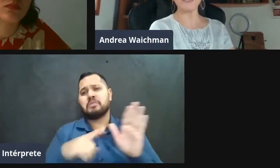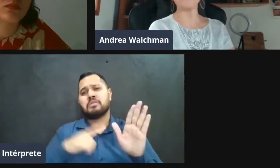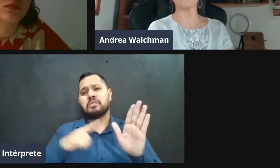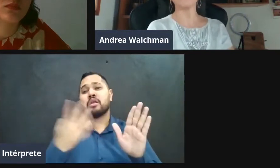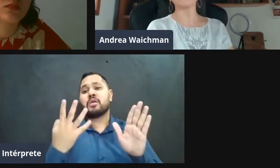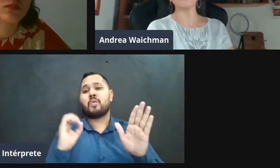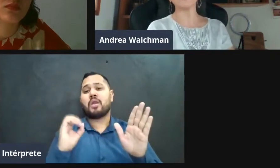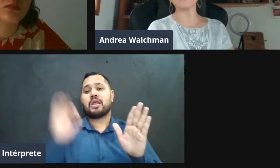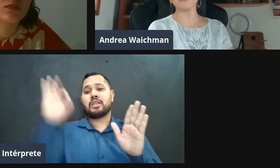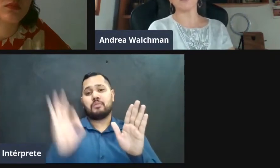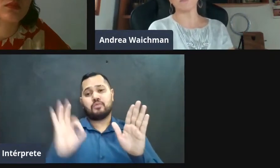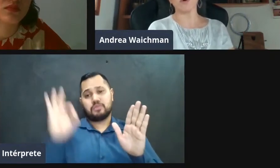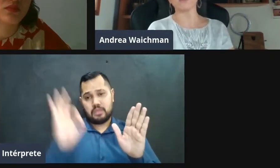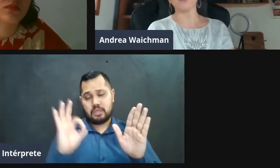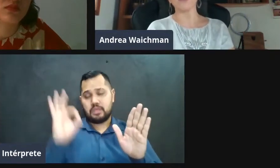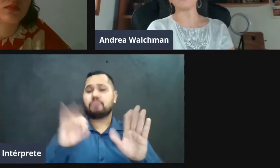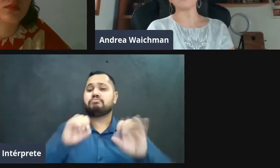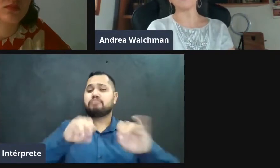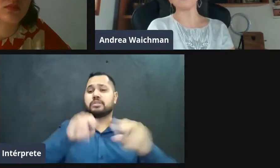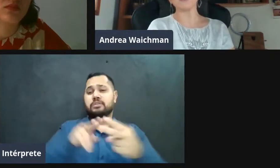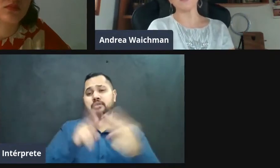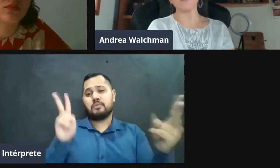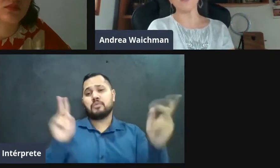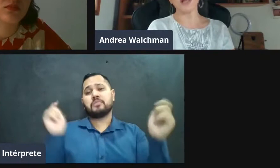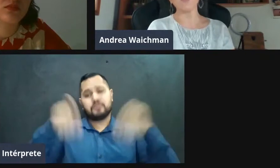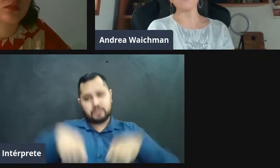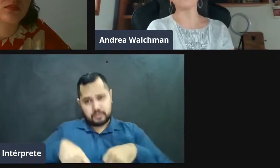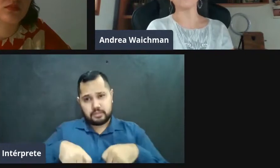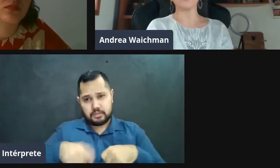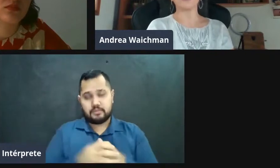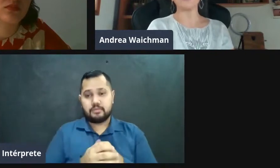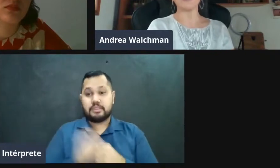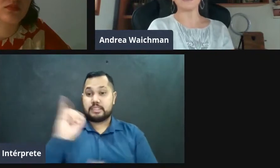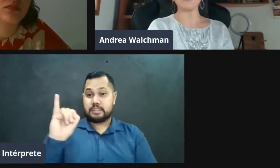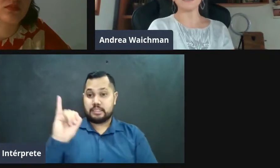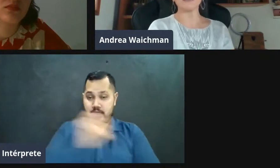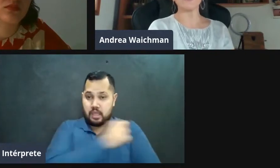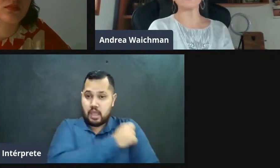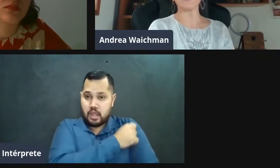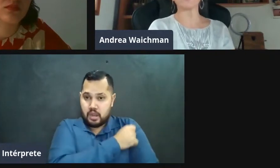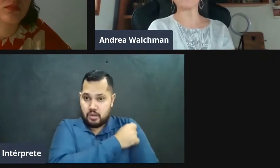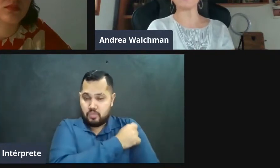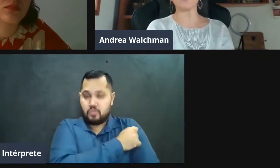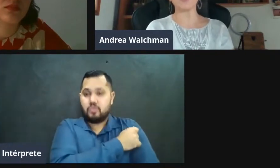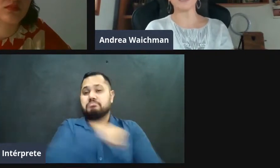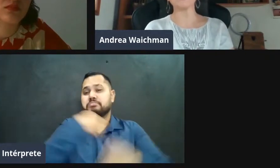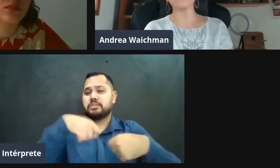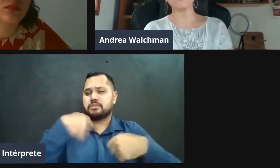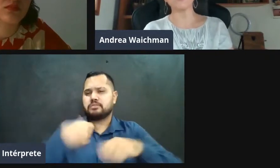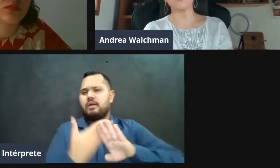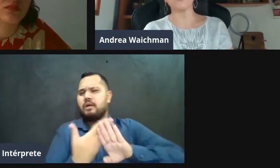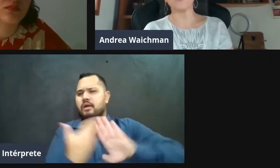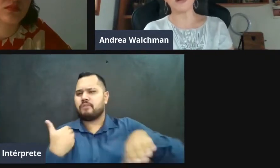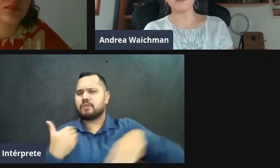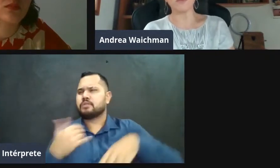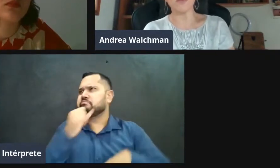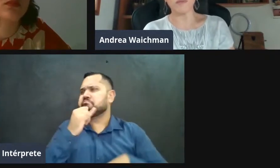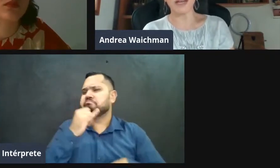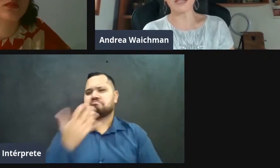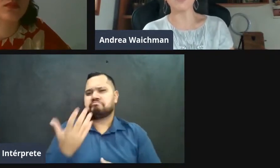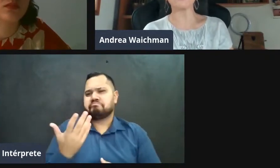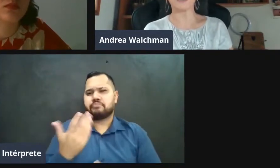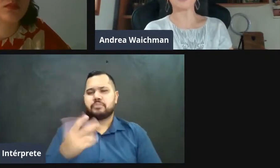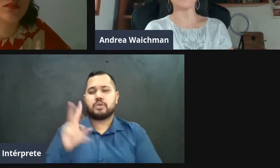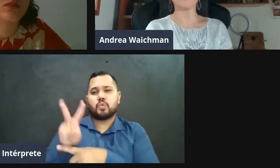por exemplo, de ensino remoto. Então, se um aluno ele tem que se afastar porque precisa cuidar de